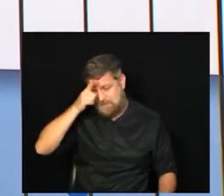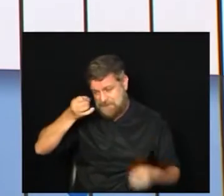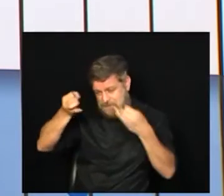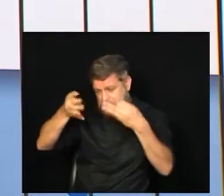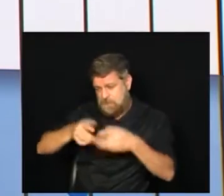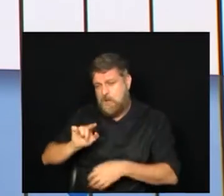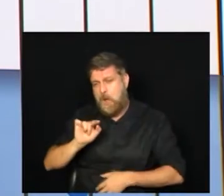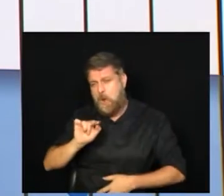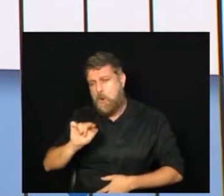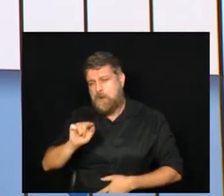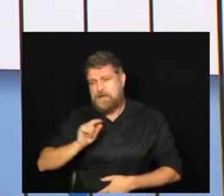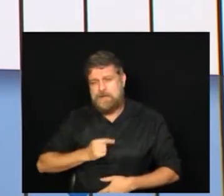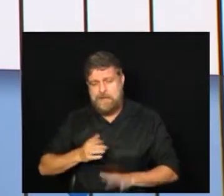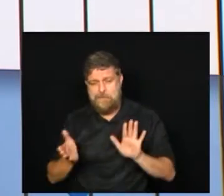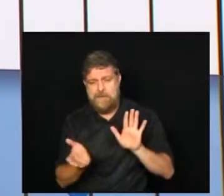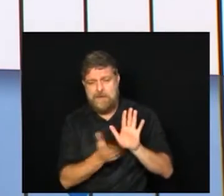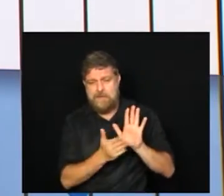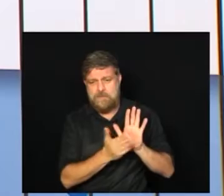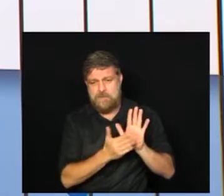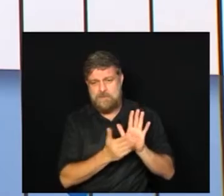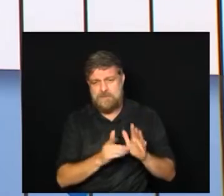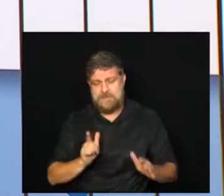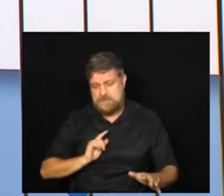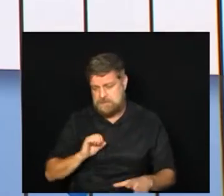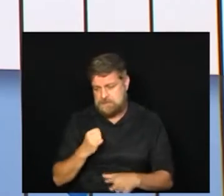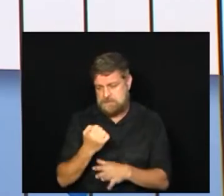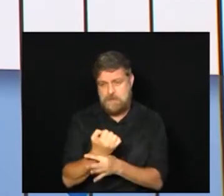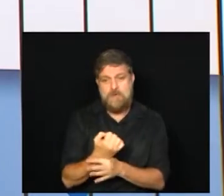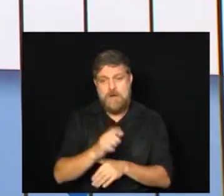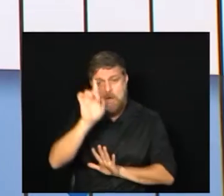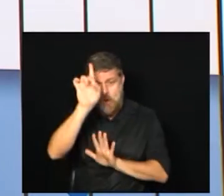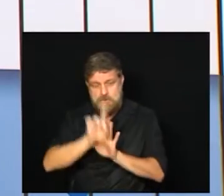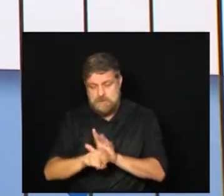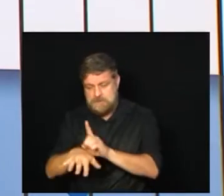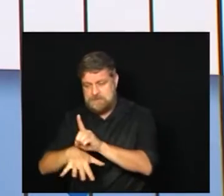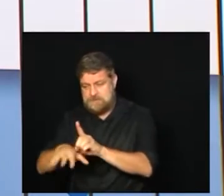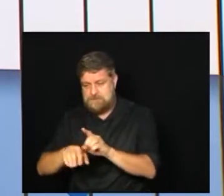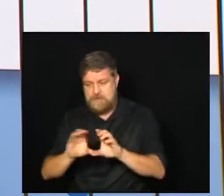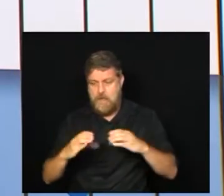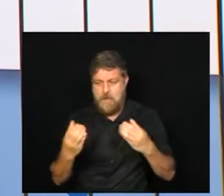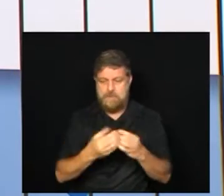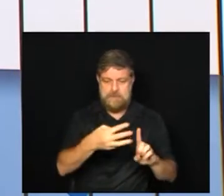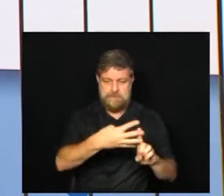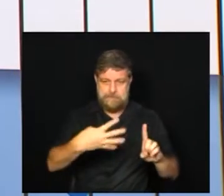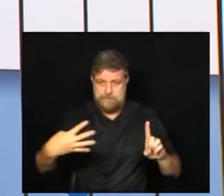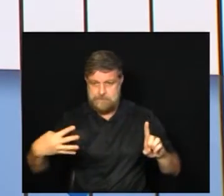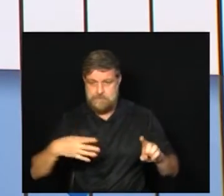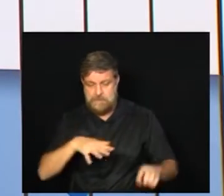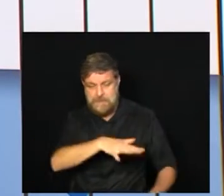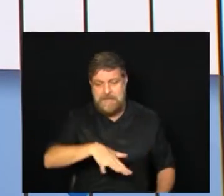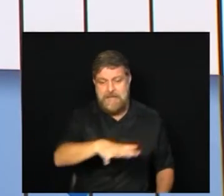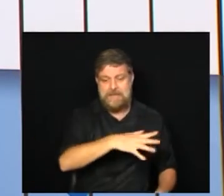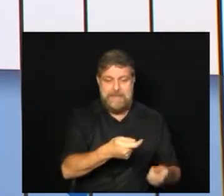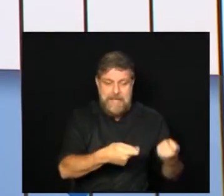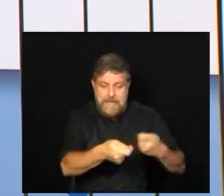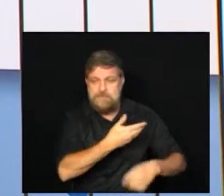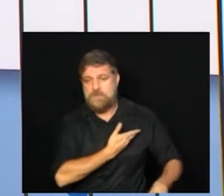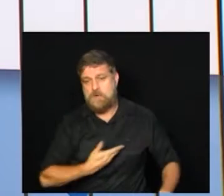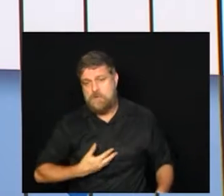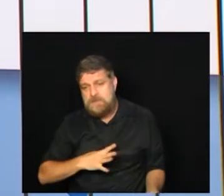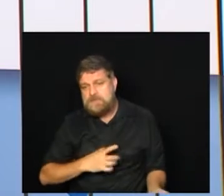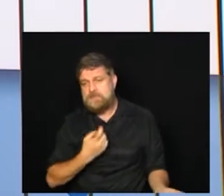que esta é uma proposta que vai garantir os direitos civis da comunidade no âmbito da administração pública